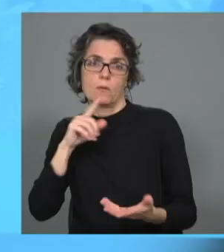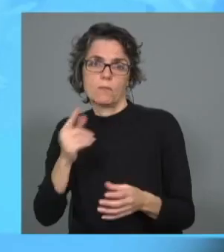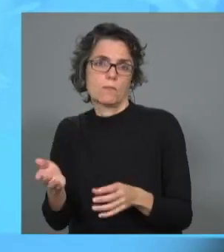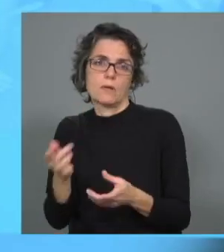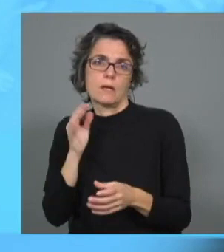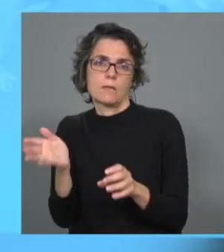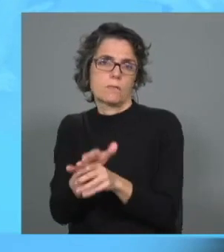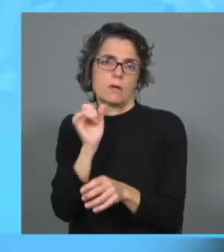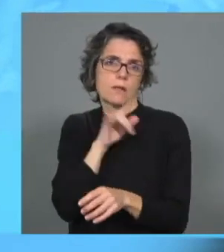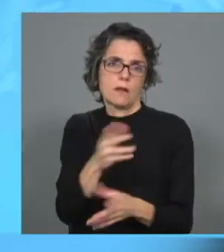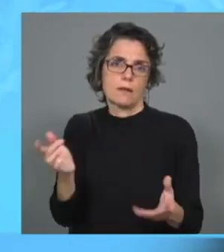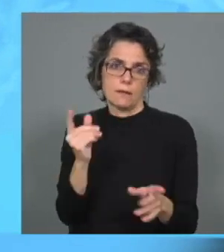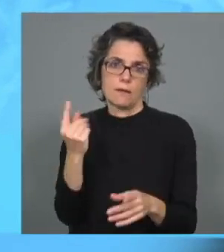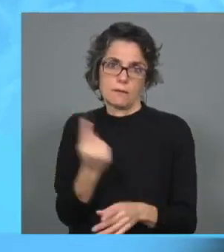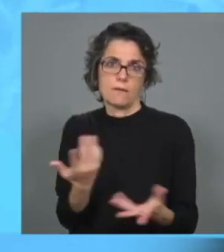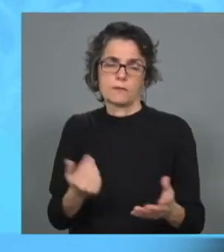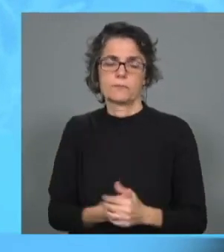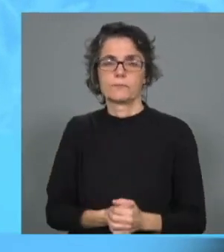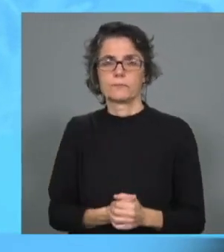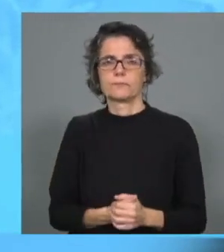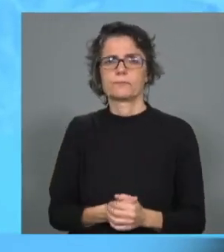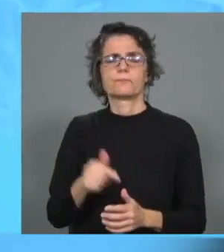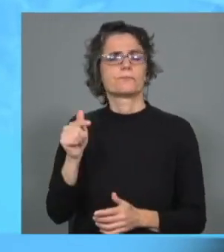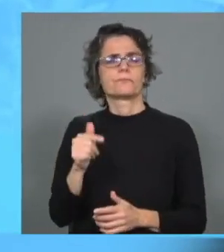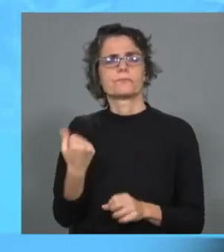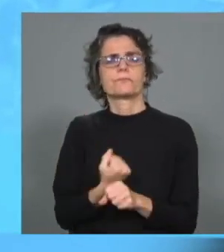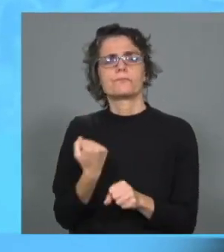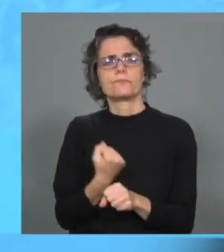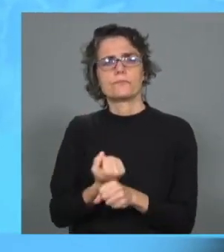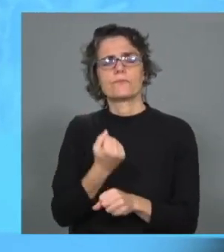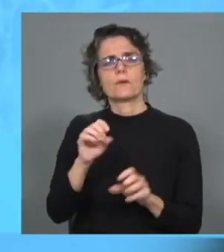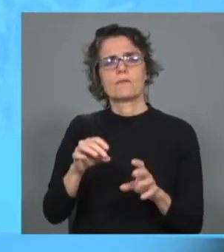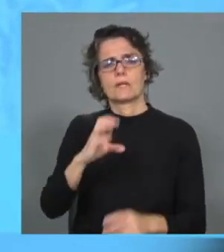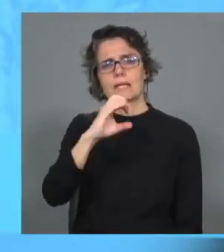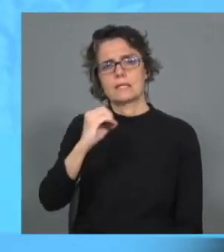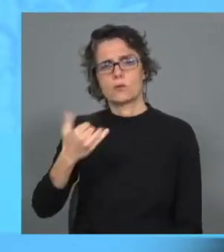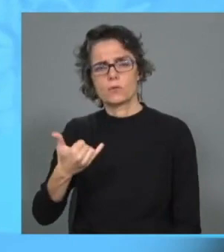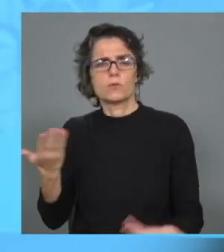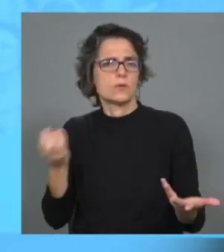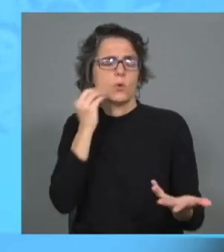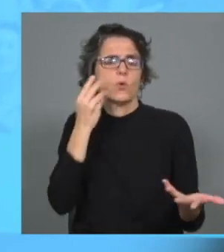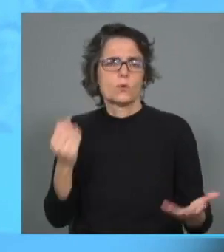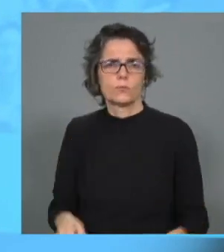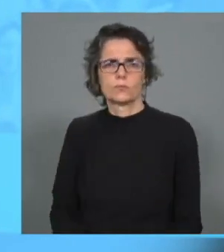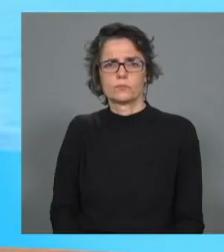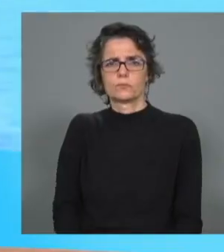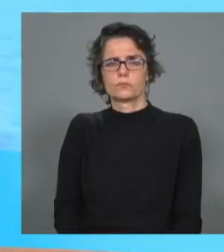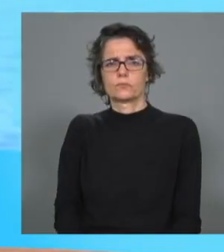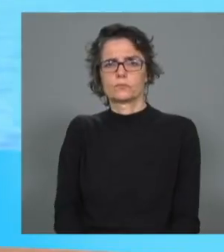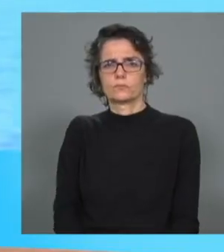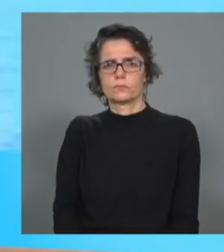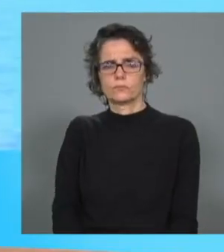Esse abandono dos combustíveis fósseis, que trabalho é necessário fazer para, de facto, se consiga chegar a esse objetivo?